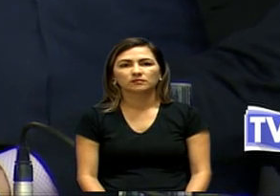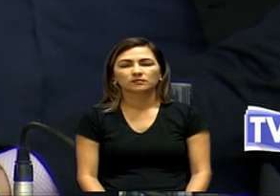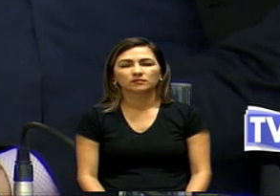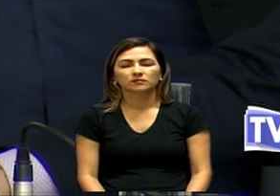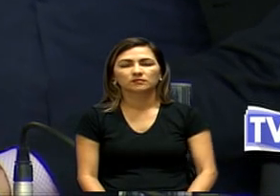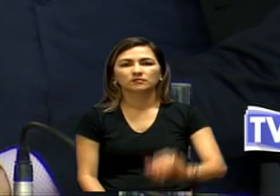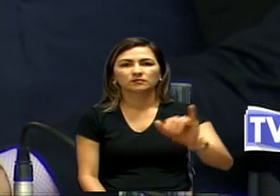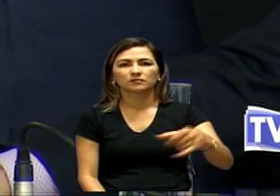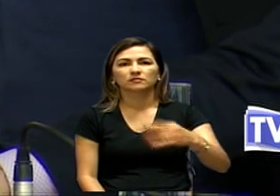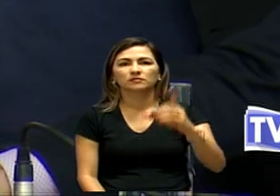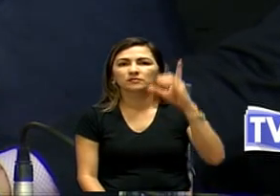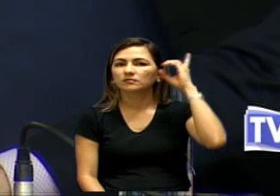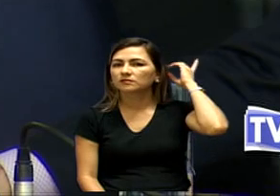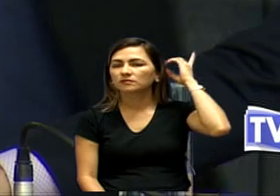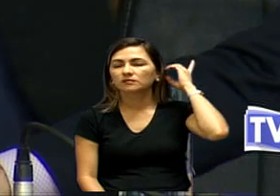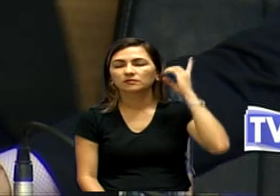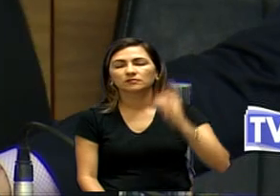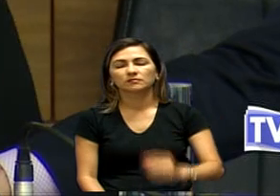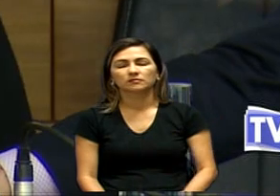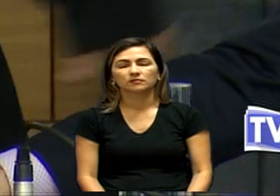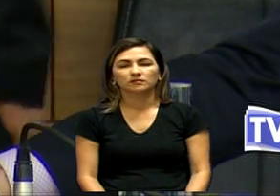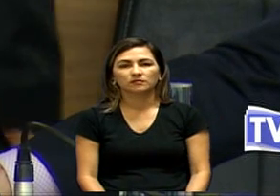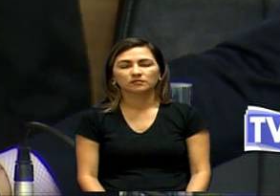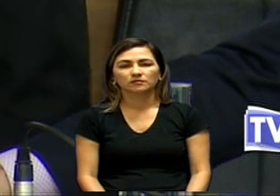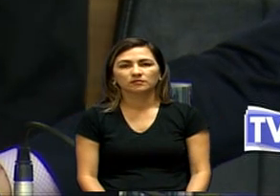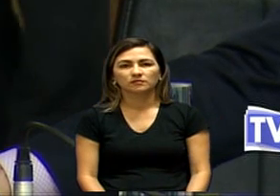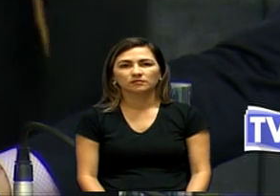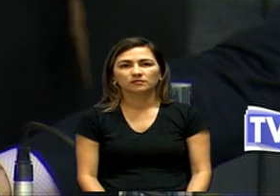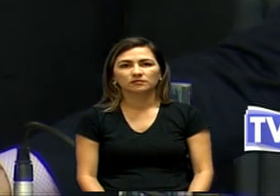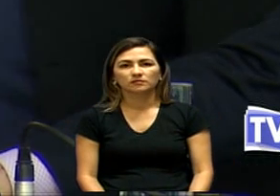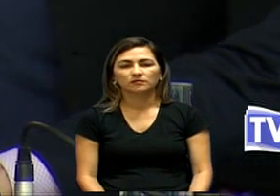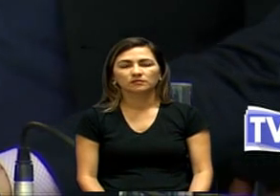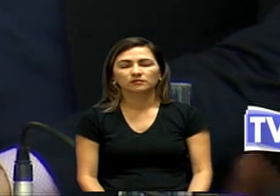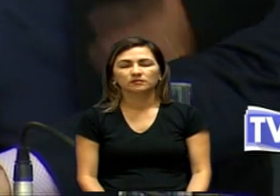João Donizete, o voto. Hudson, Hudson, voto.